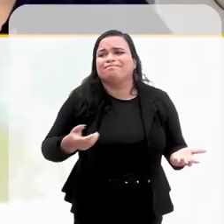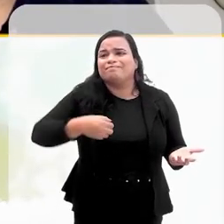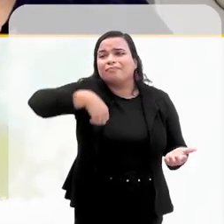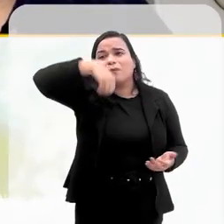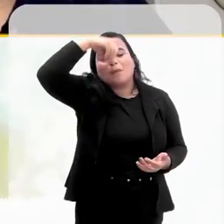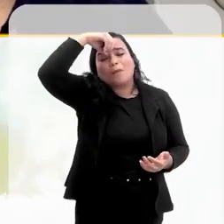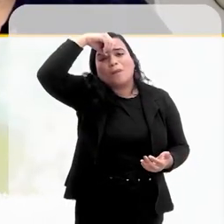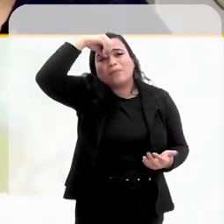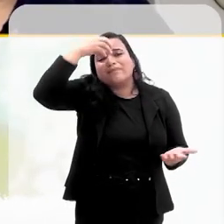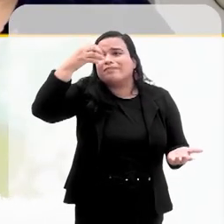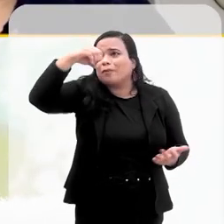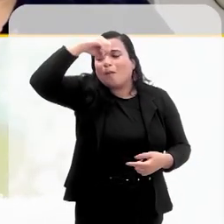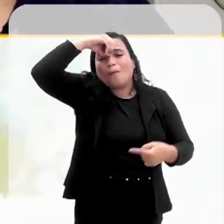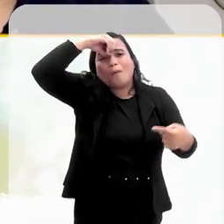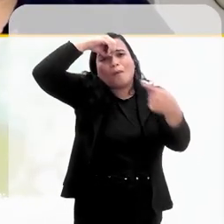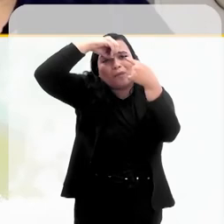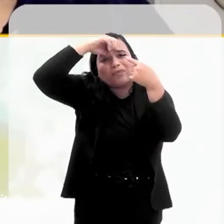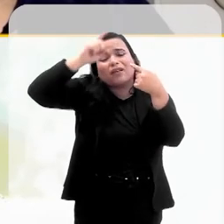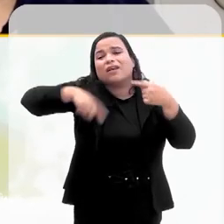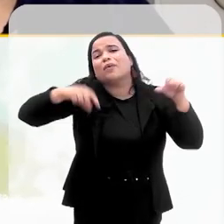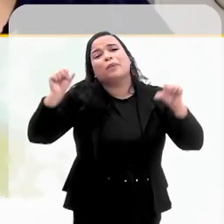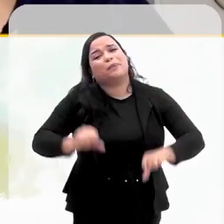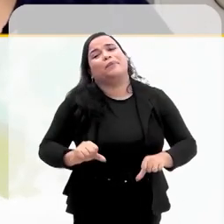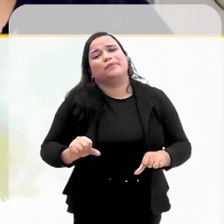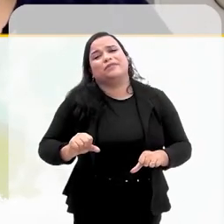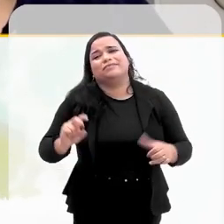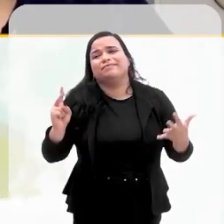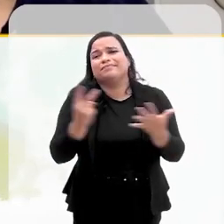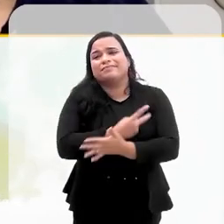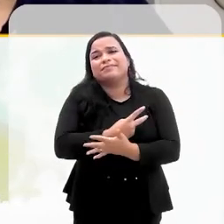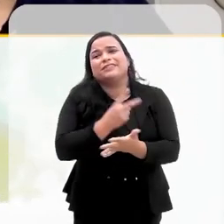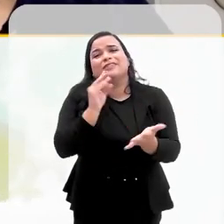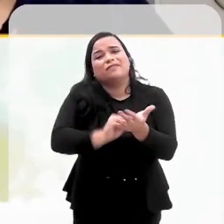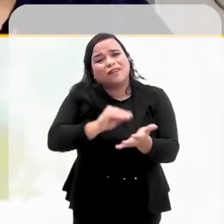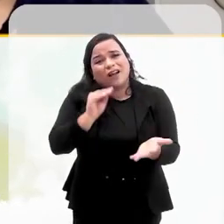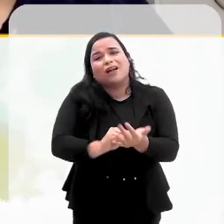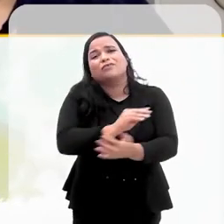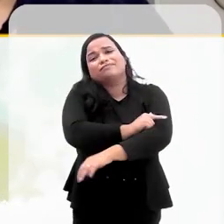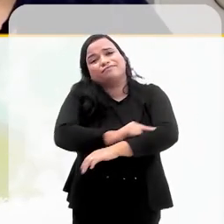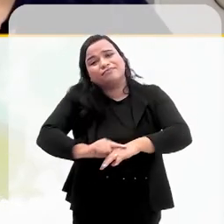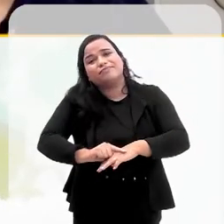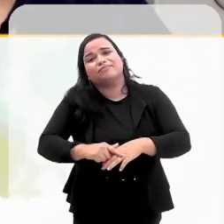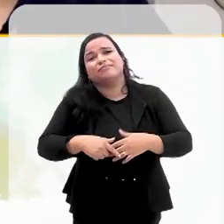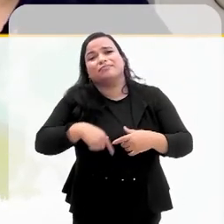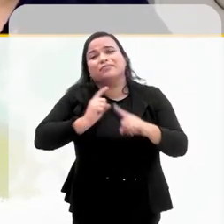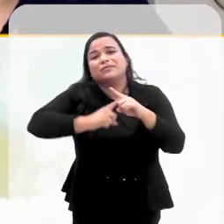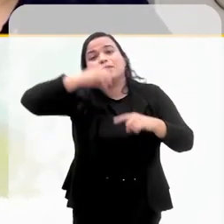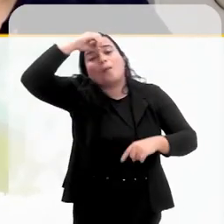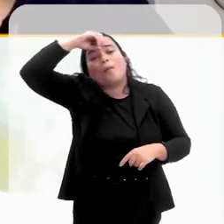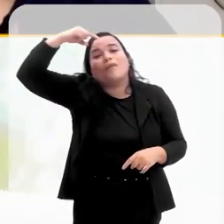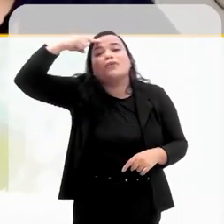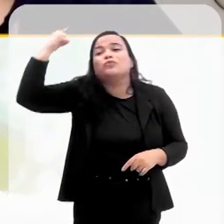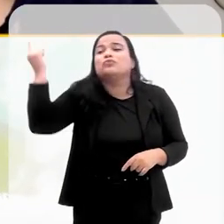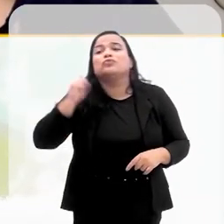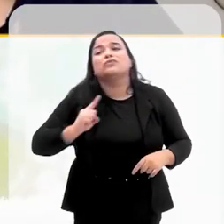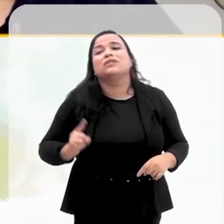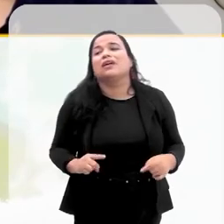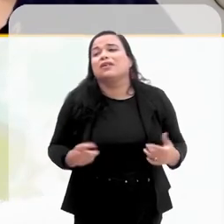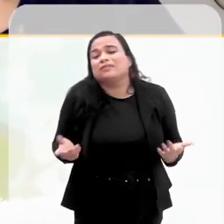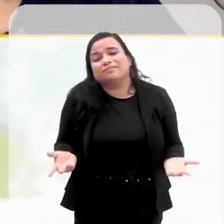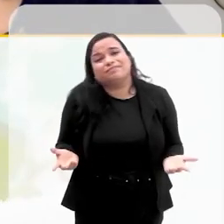É ignorância. Ignorância é terrível. Leva à falta de educação, o não